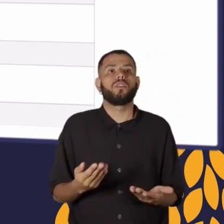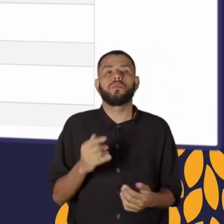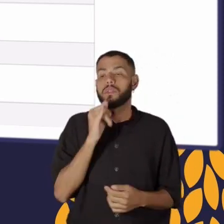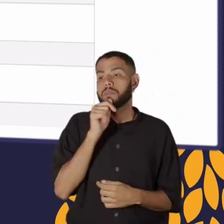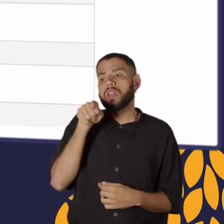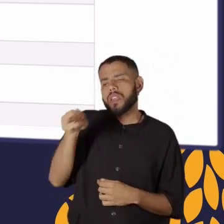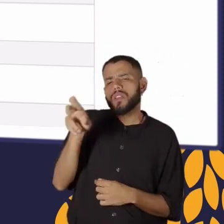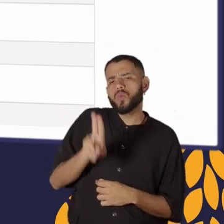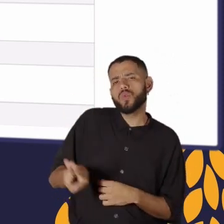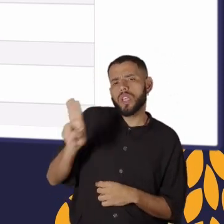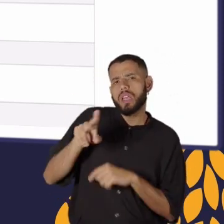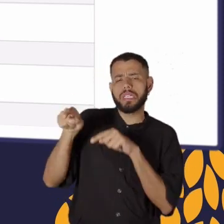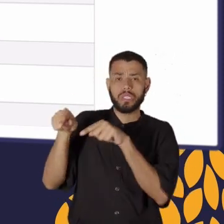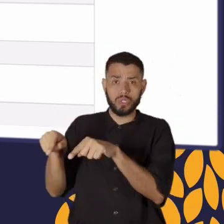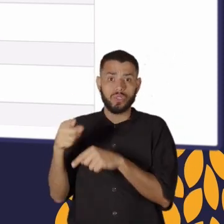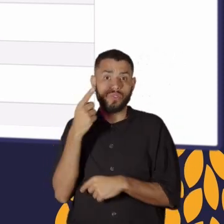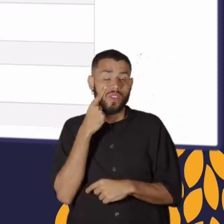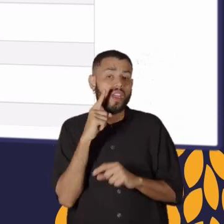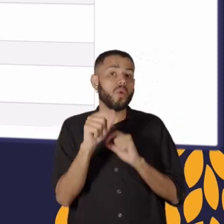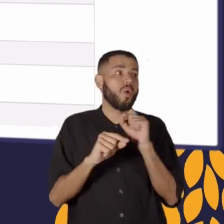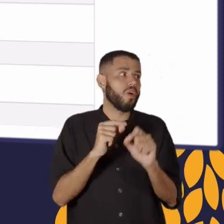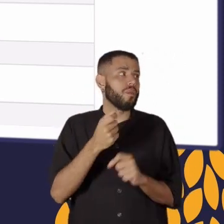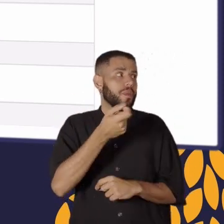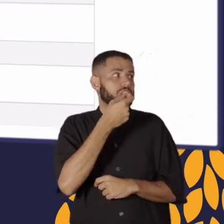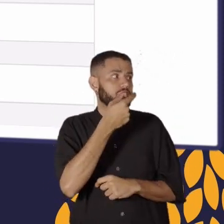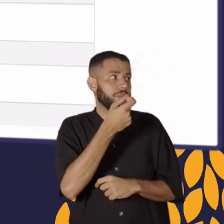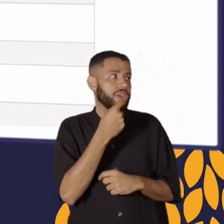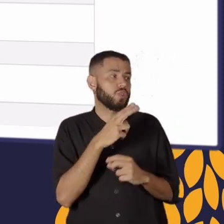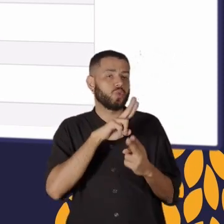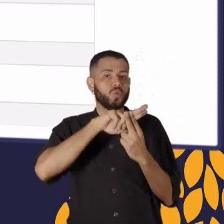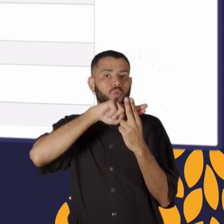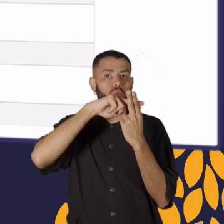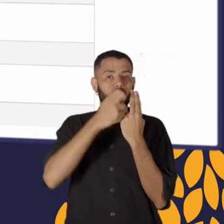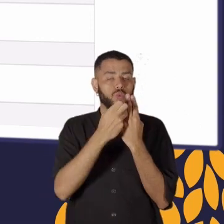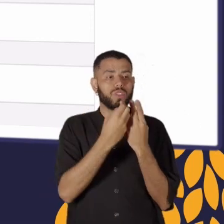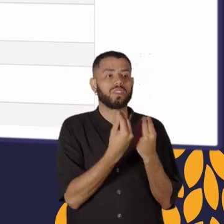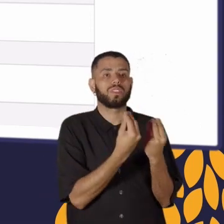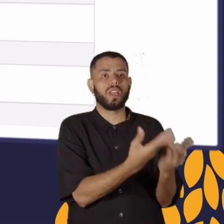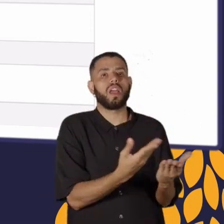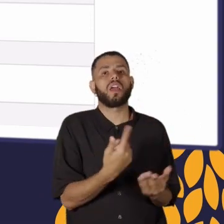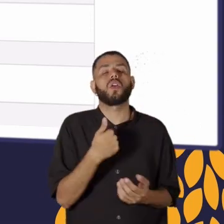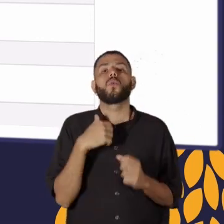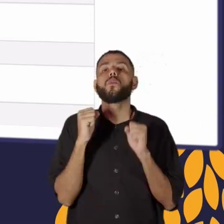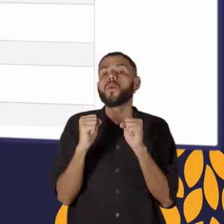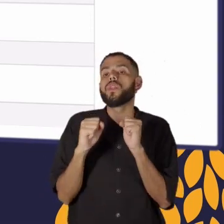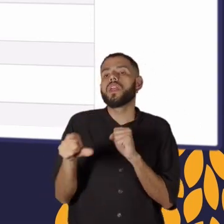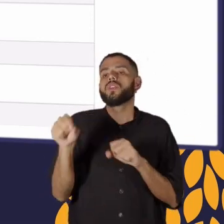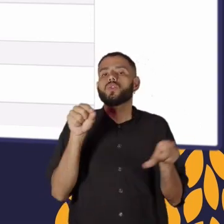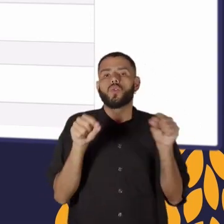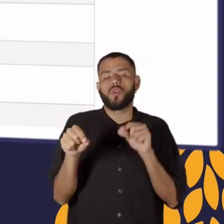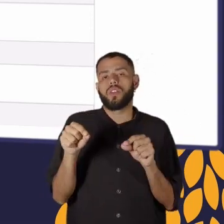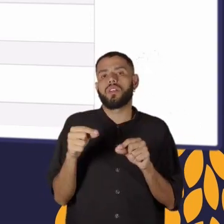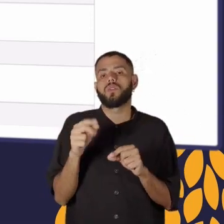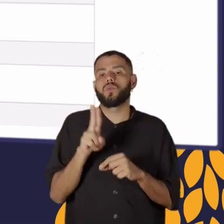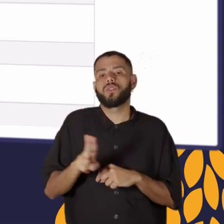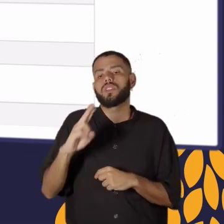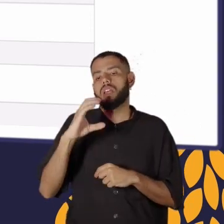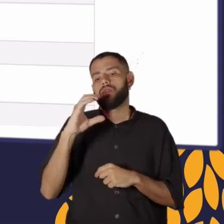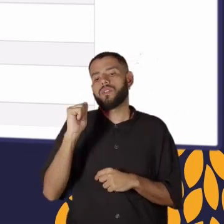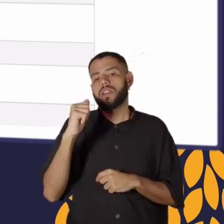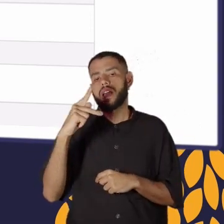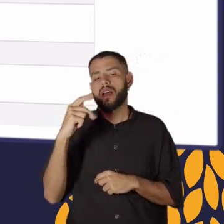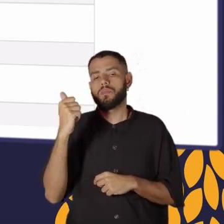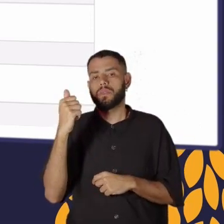usar isso, a gente tem que olhar a rede de medicamentos que são disponibilizados pelo SUS, para eu poder fazer a escolha, para eu usar no CAPS, para eu usar, enfim, na